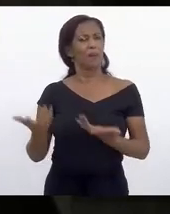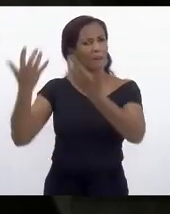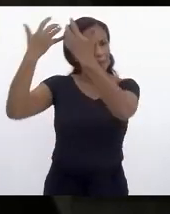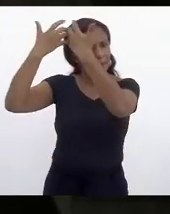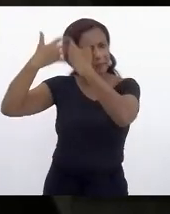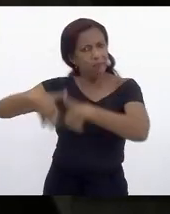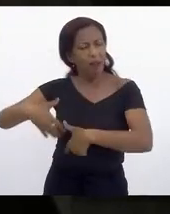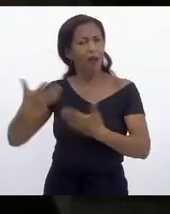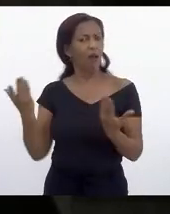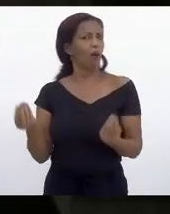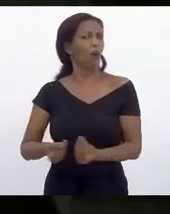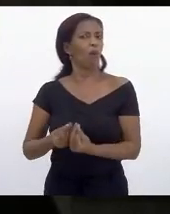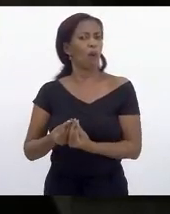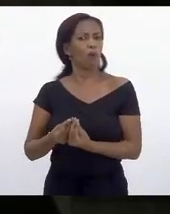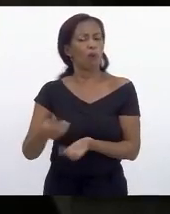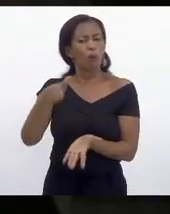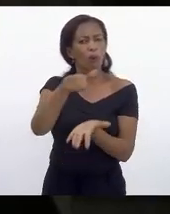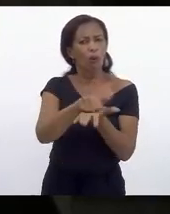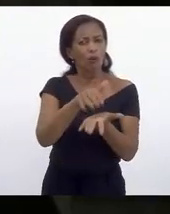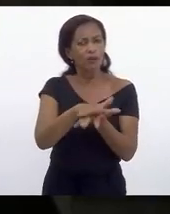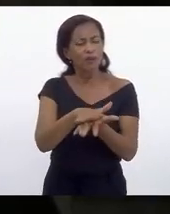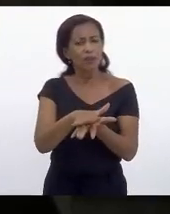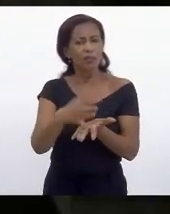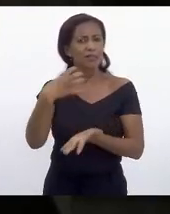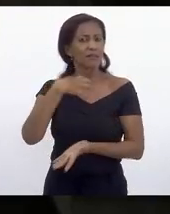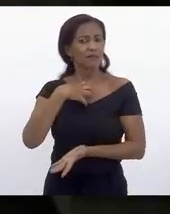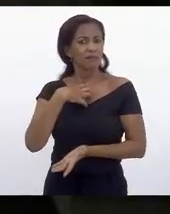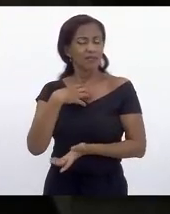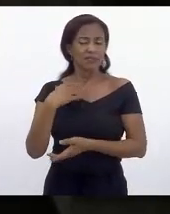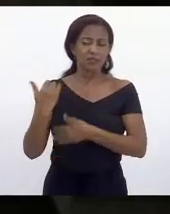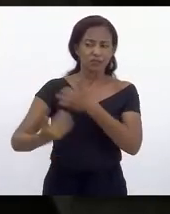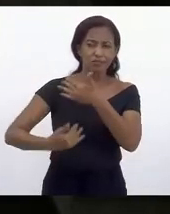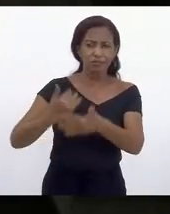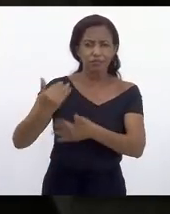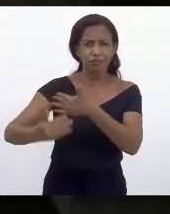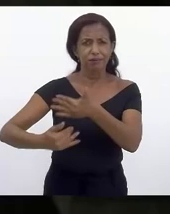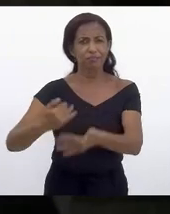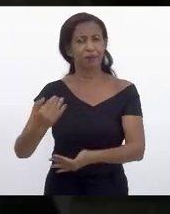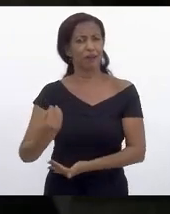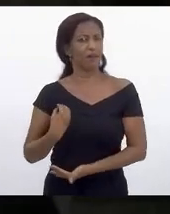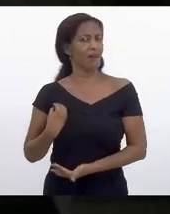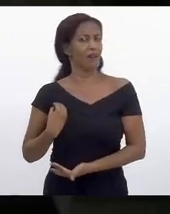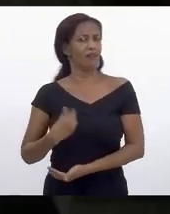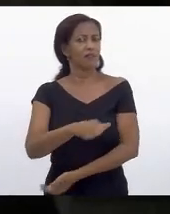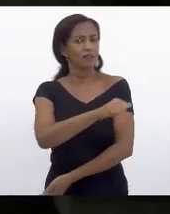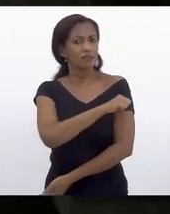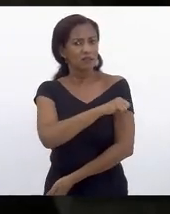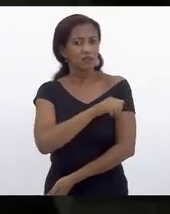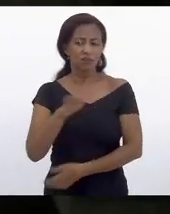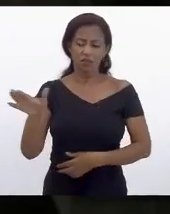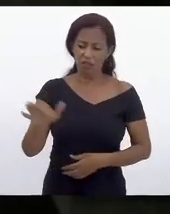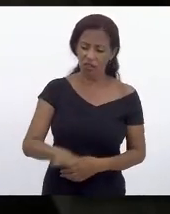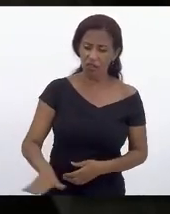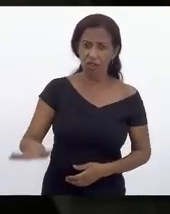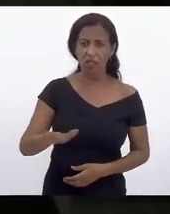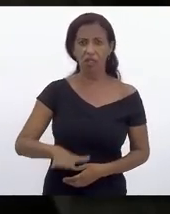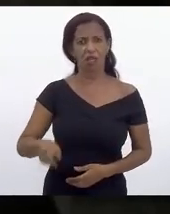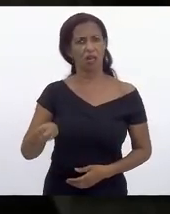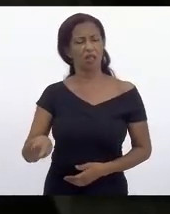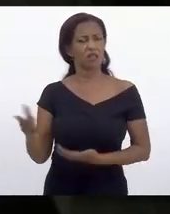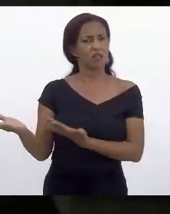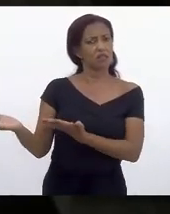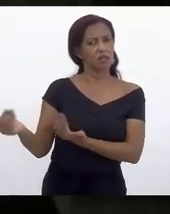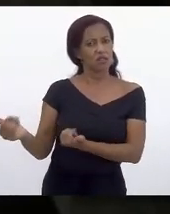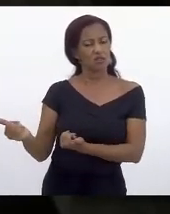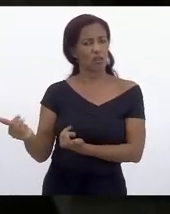perdas essas cujas consequências se farão sentir ainda por algum tempo na trajetória desses estudantes, dessas crianças, desses